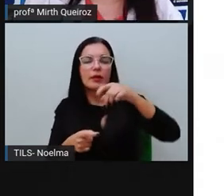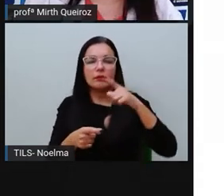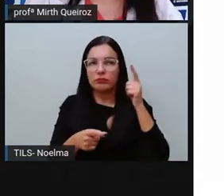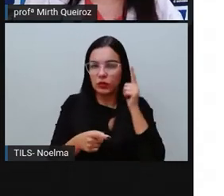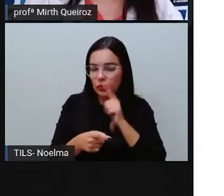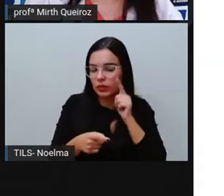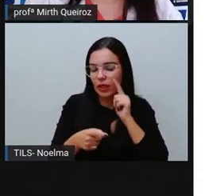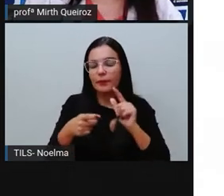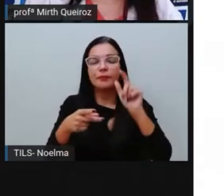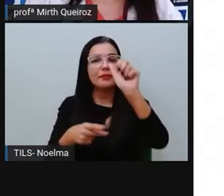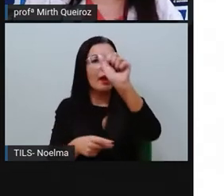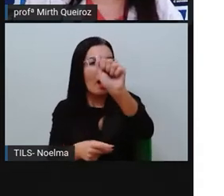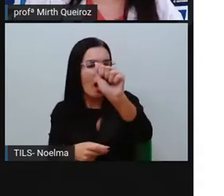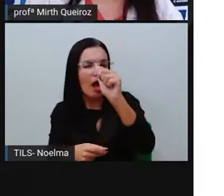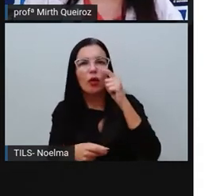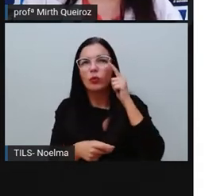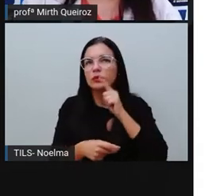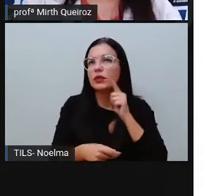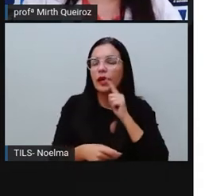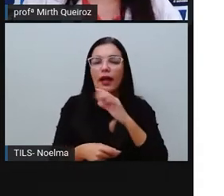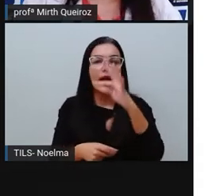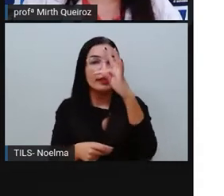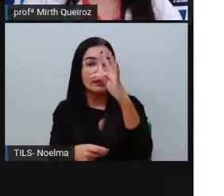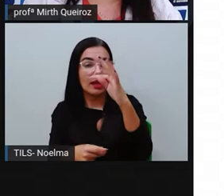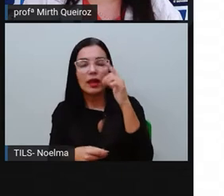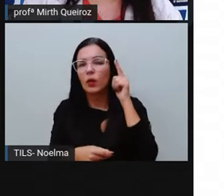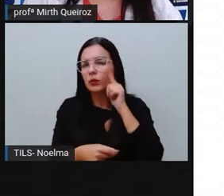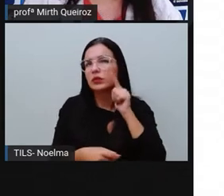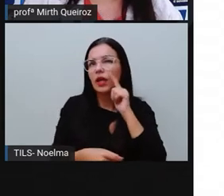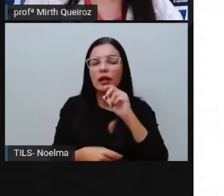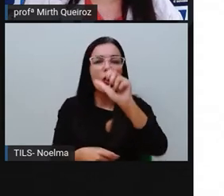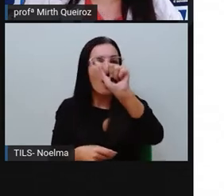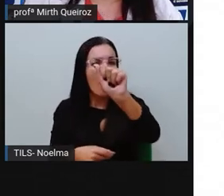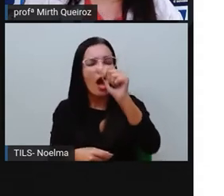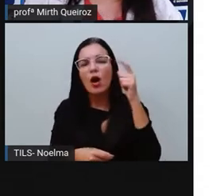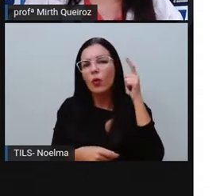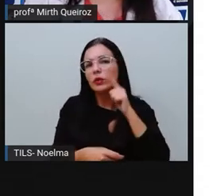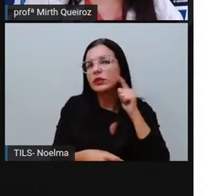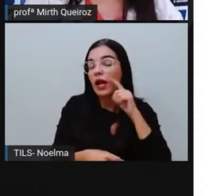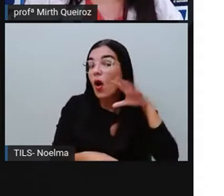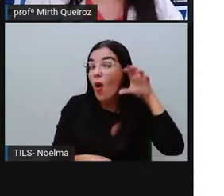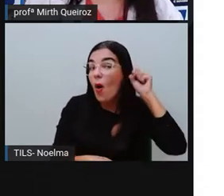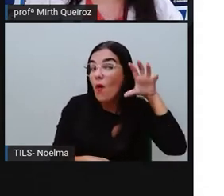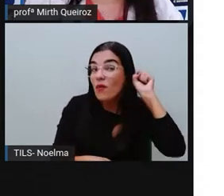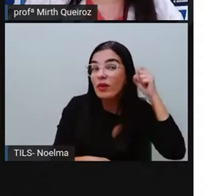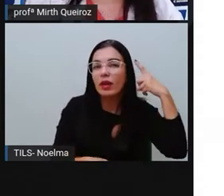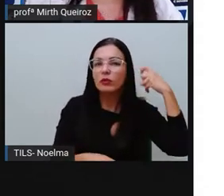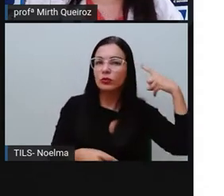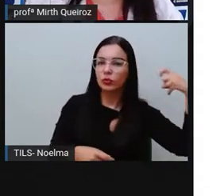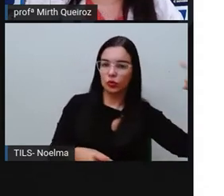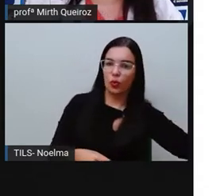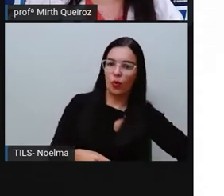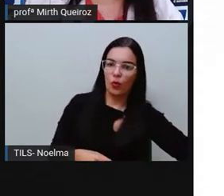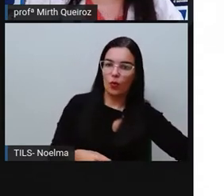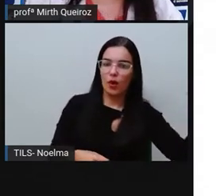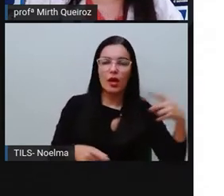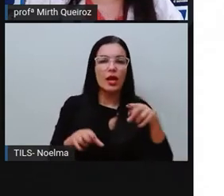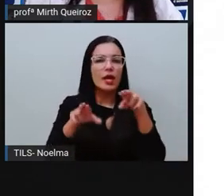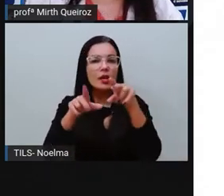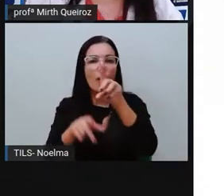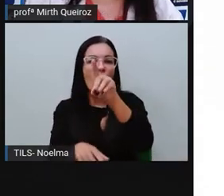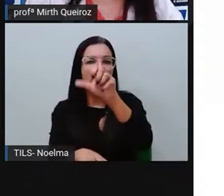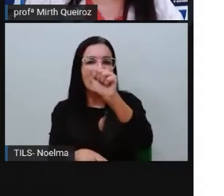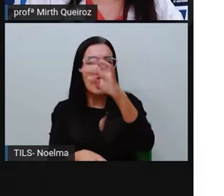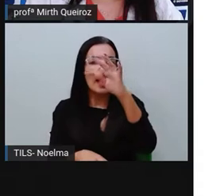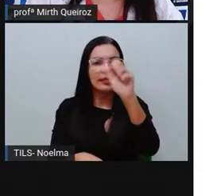M-A-T-A, que vai dar origem aí à palavra mata, né? O M-A, ma. O T e o A, tá. Então, a gente